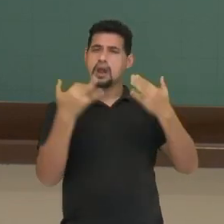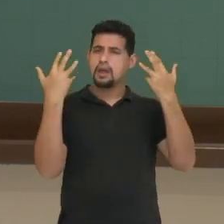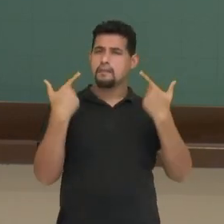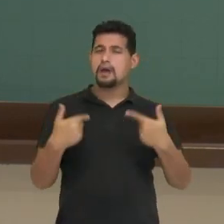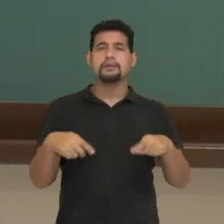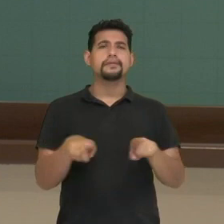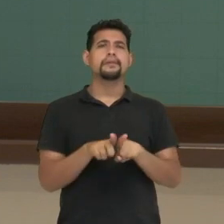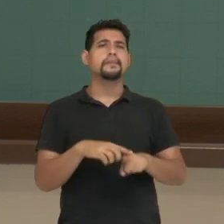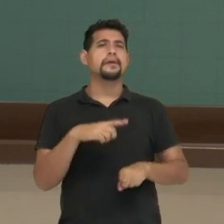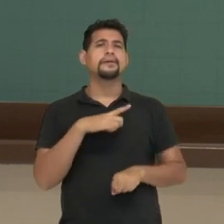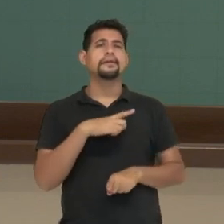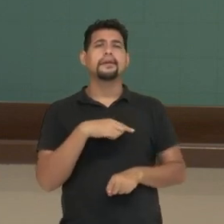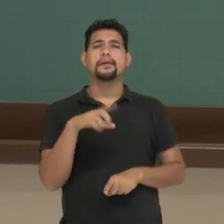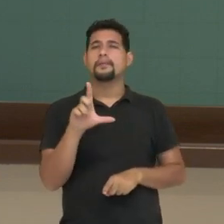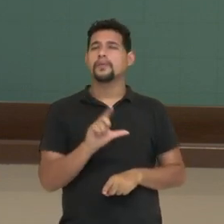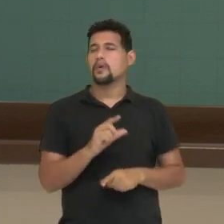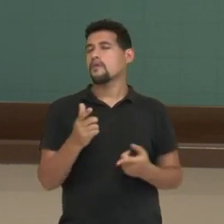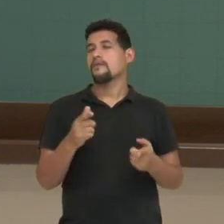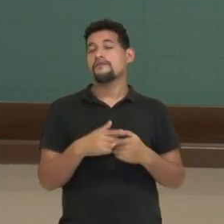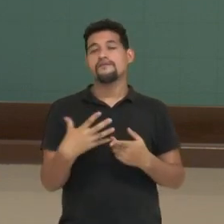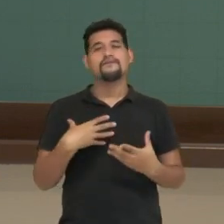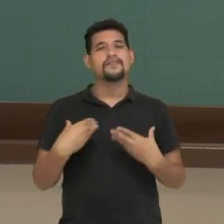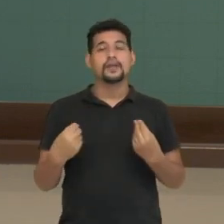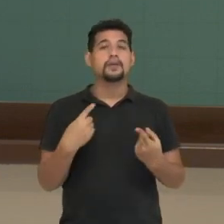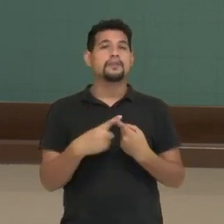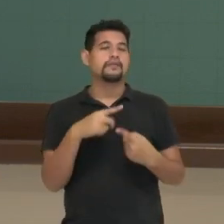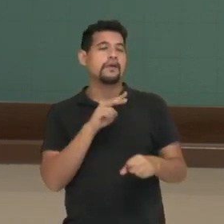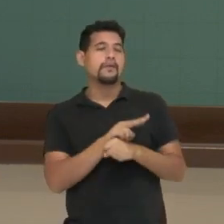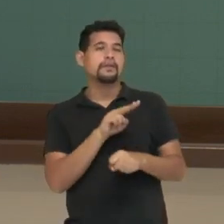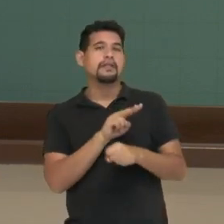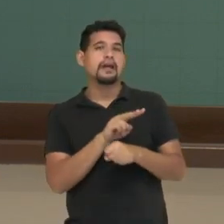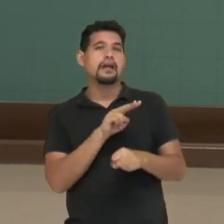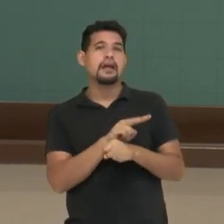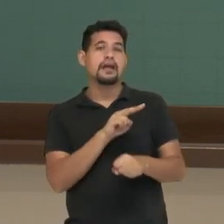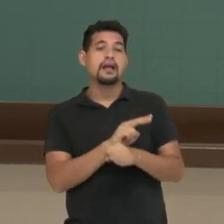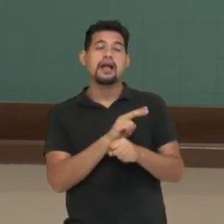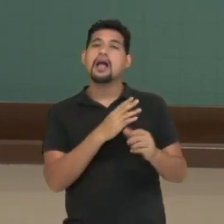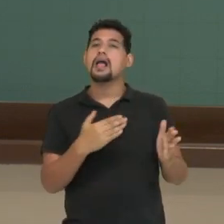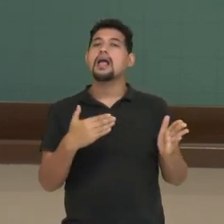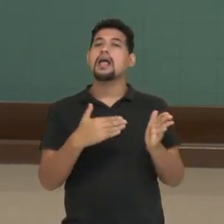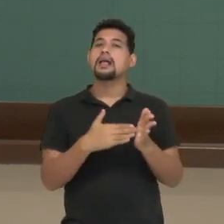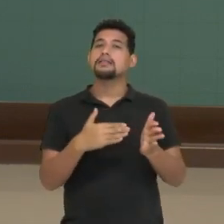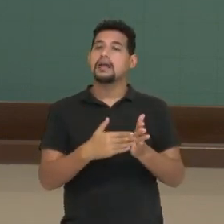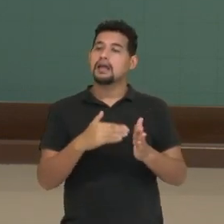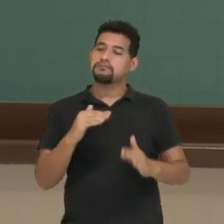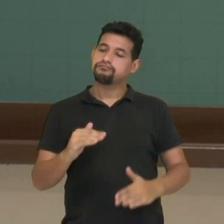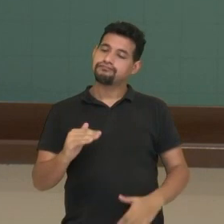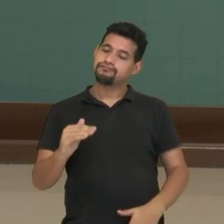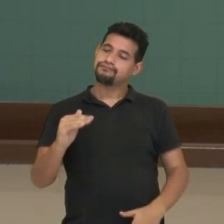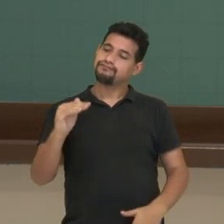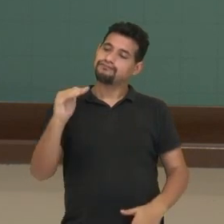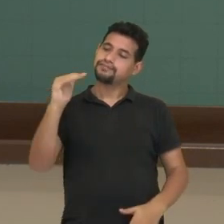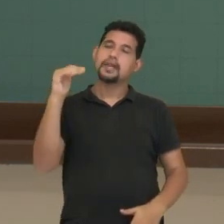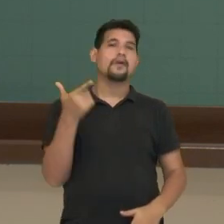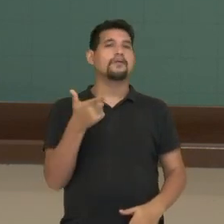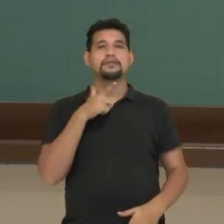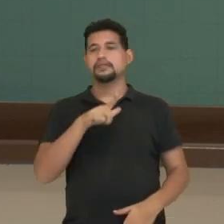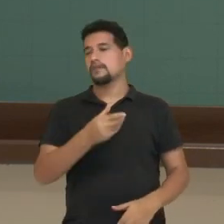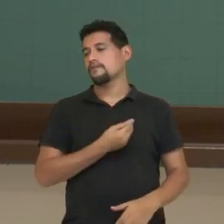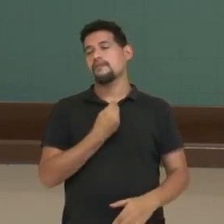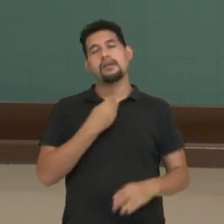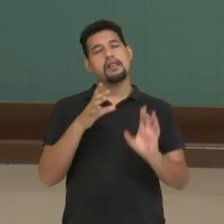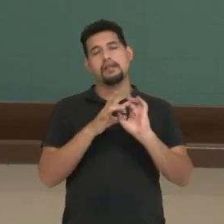possam ter menos filhos, porque eles vão cuidar até que esses filhos tenham uma determinada idade e assim consigam se virar